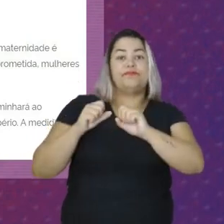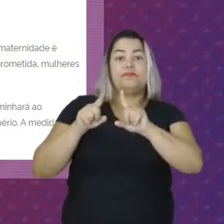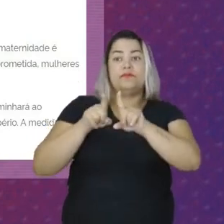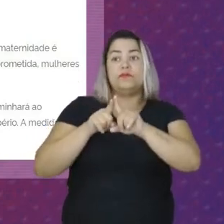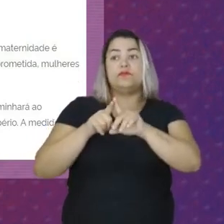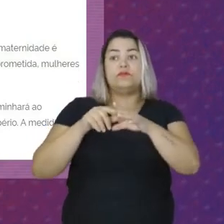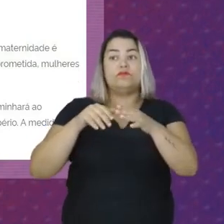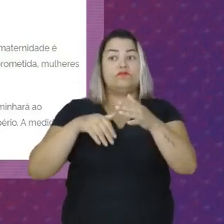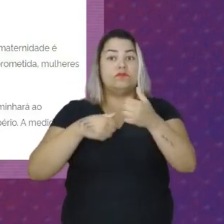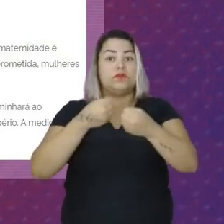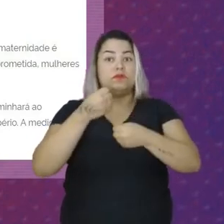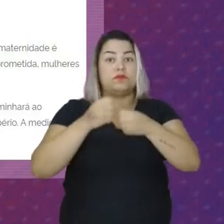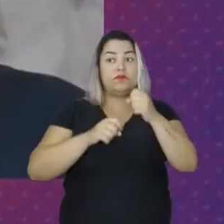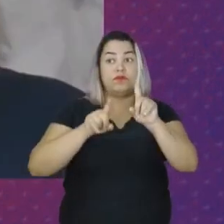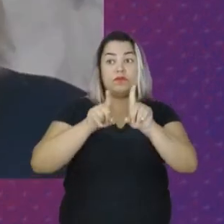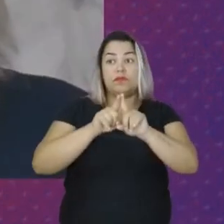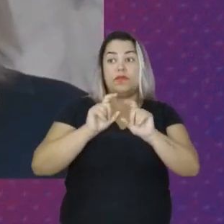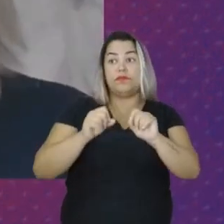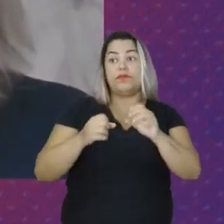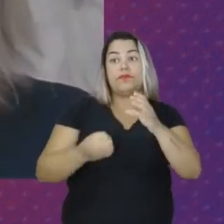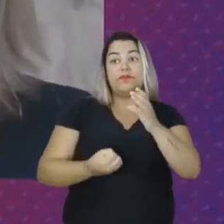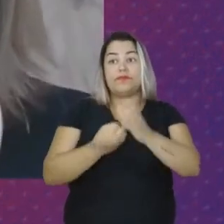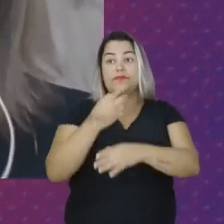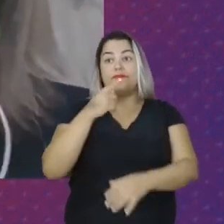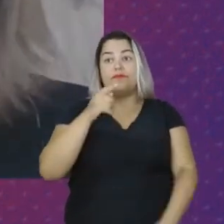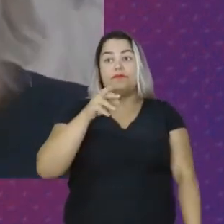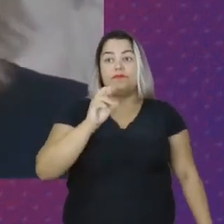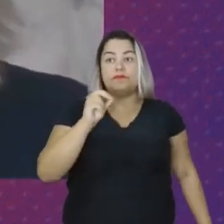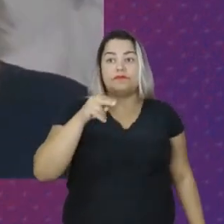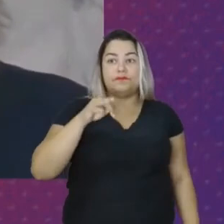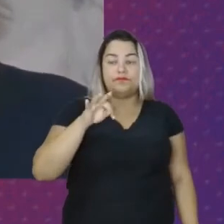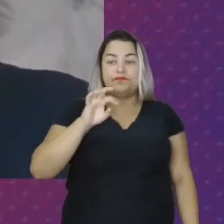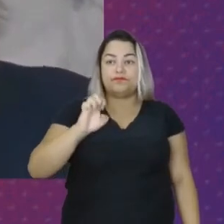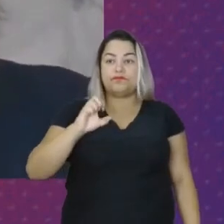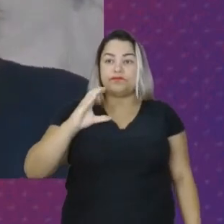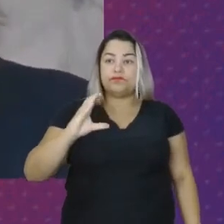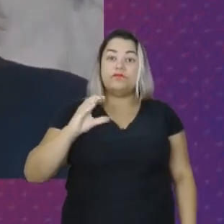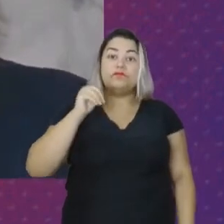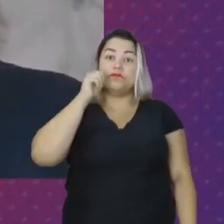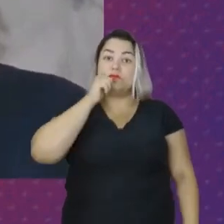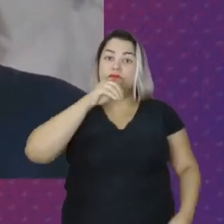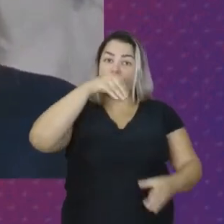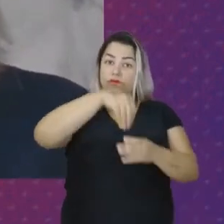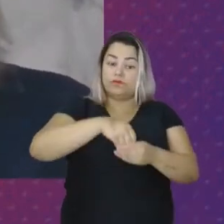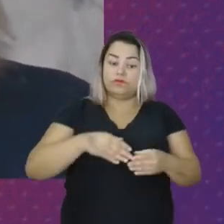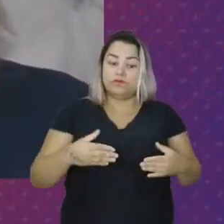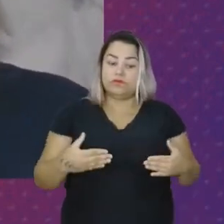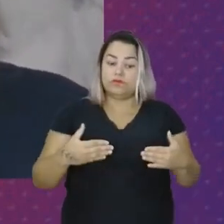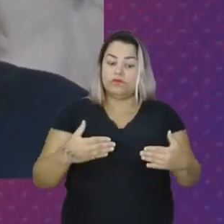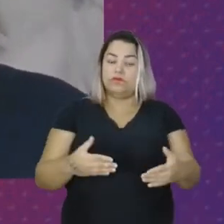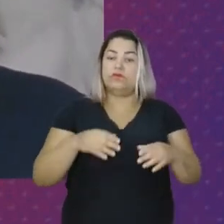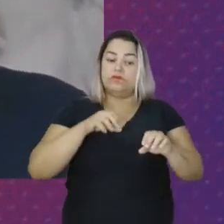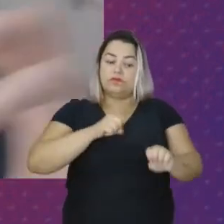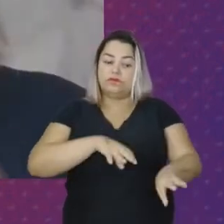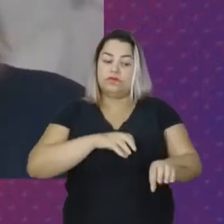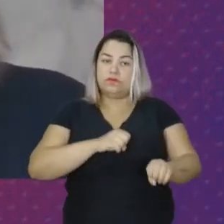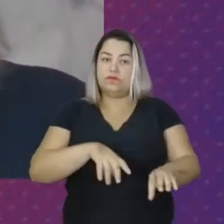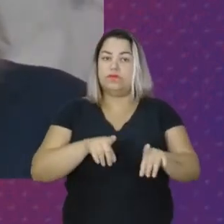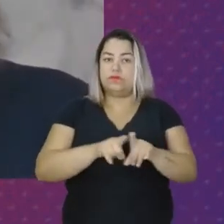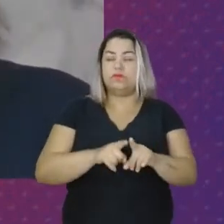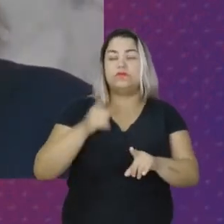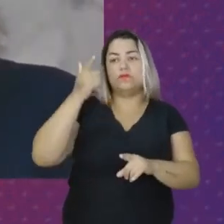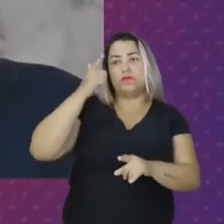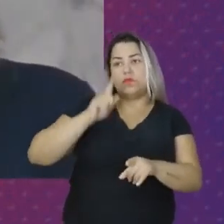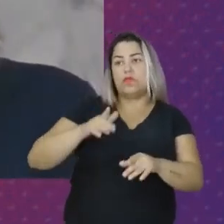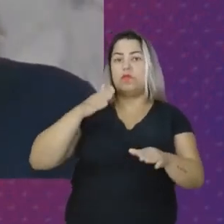Ministério dos Esportes, como ele criou o Pronatec Mulher dentro do Ministério da Educação para garantir